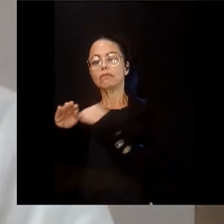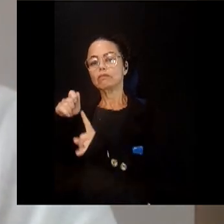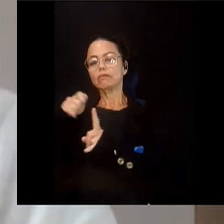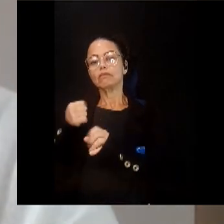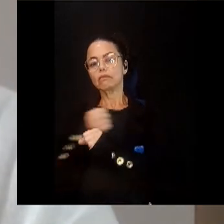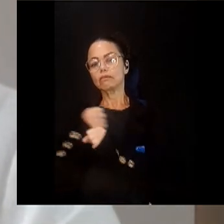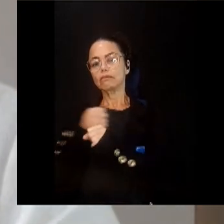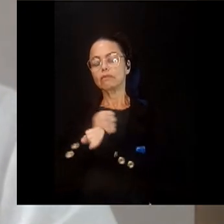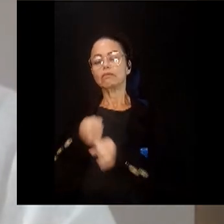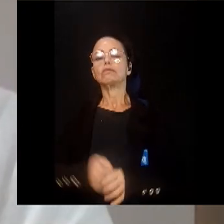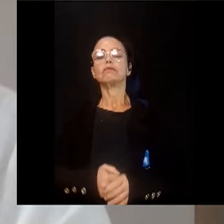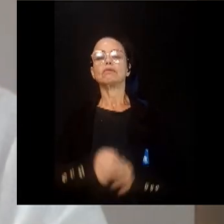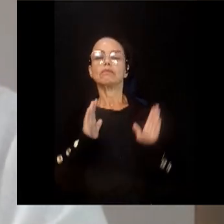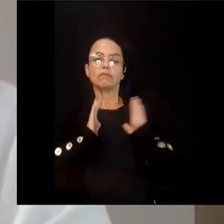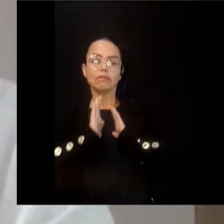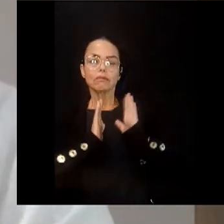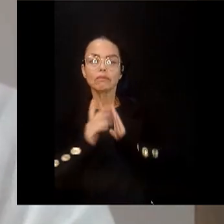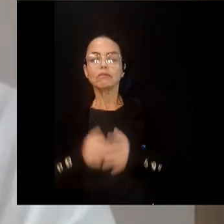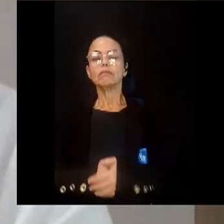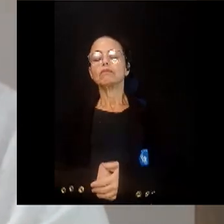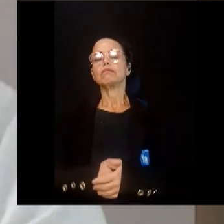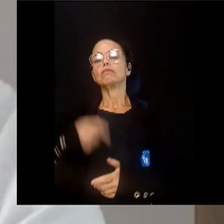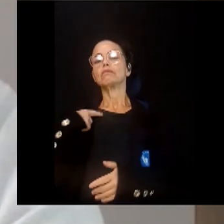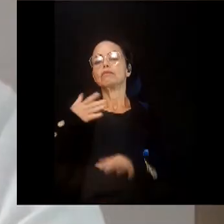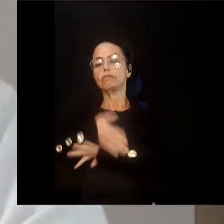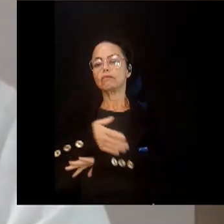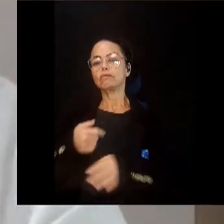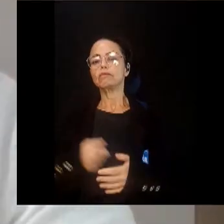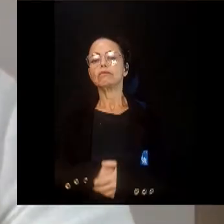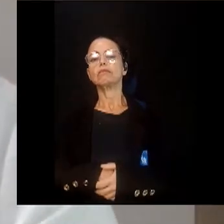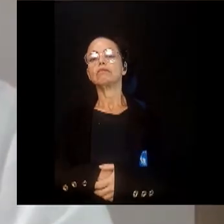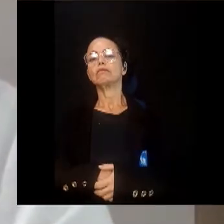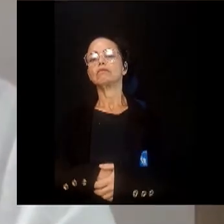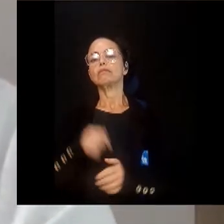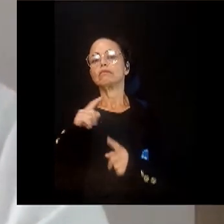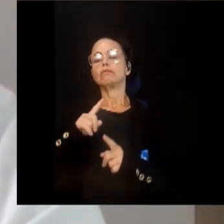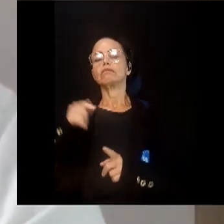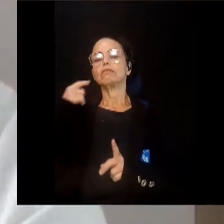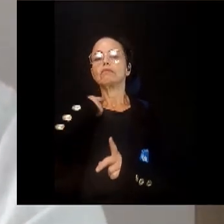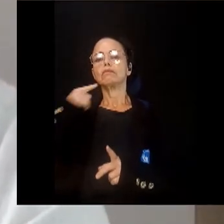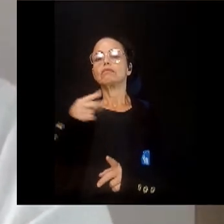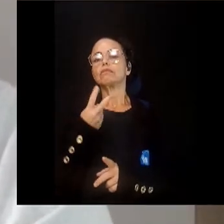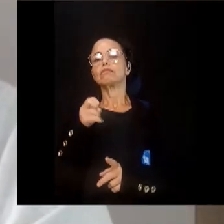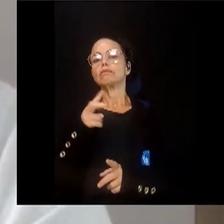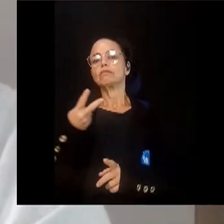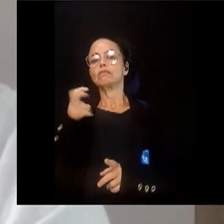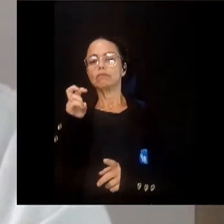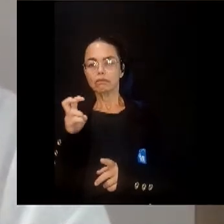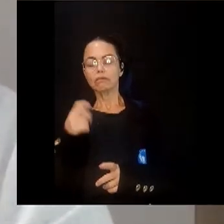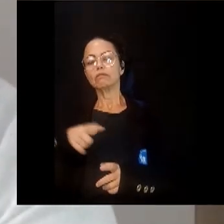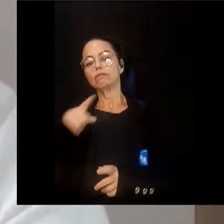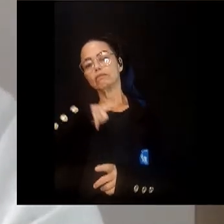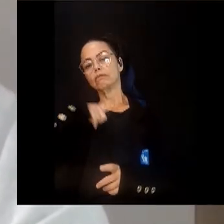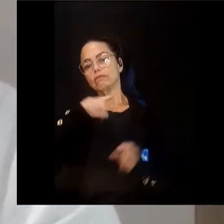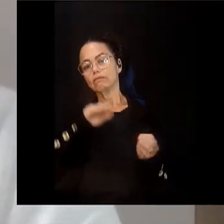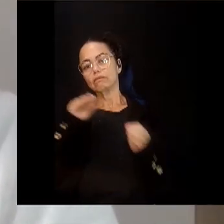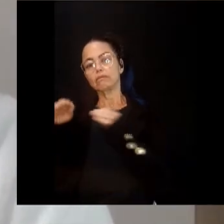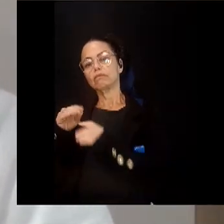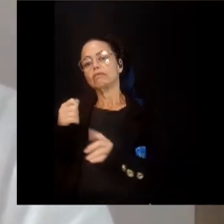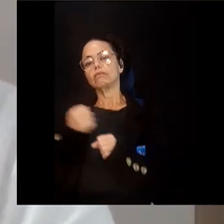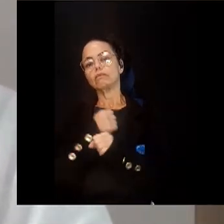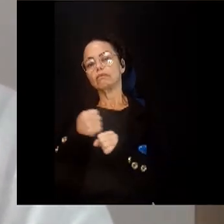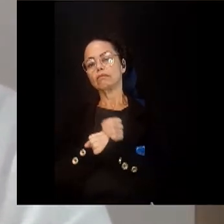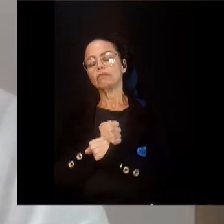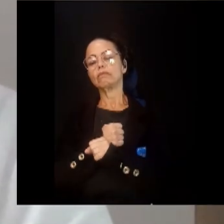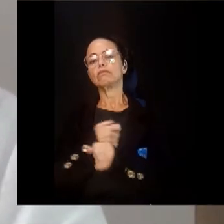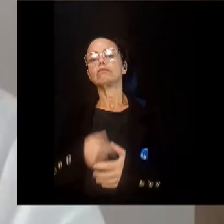vigência, na verdade, era para ter entrado em maio de 2025. Houve ali uma postergação de um ano para a vigência da